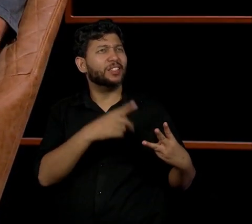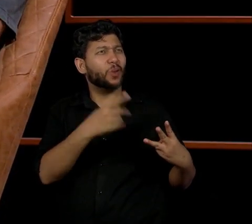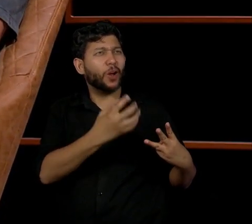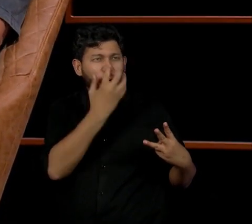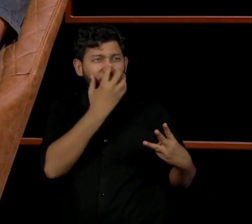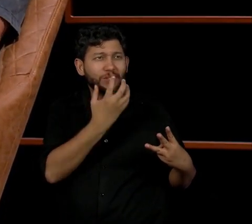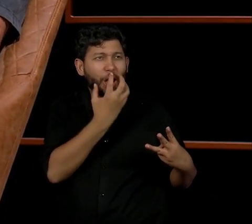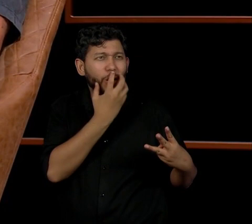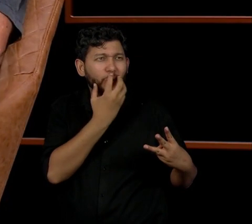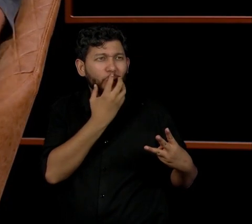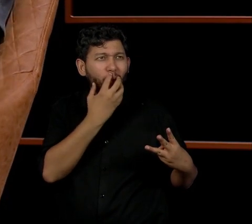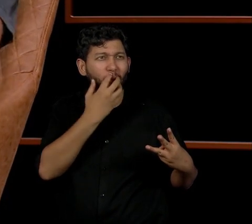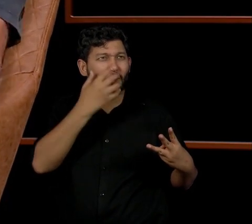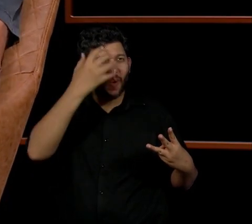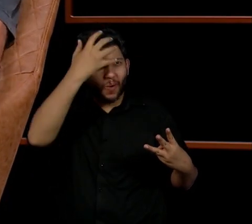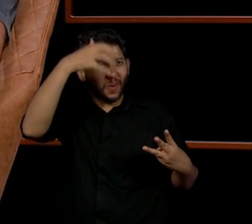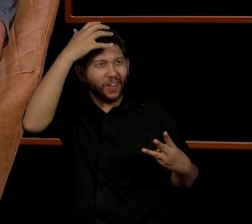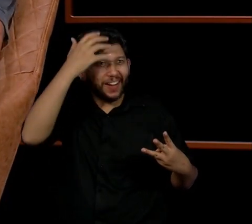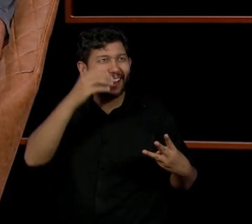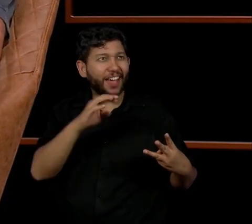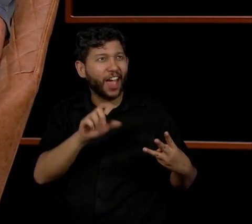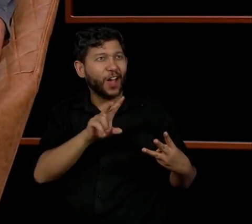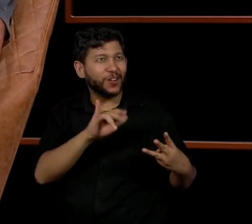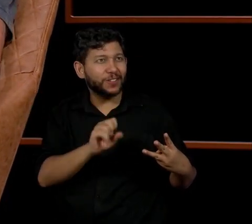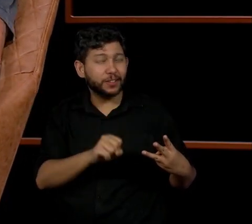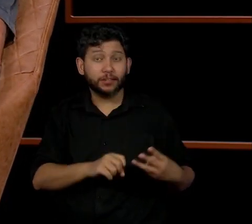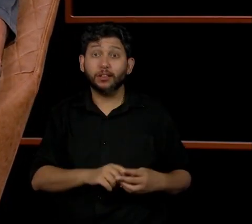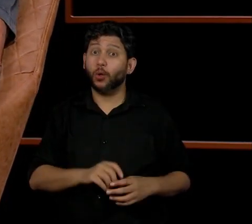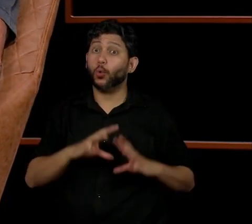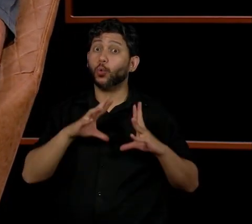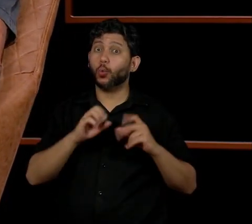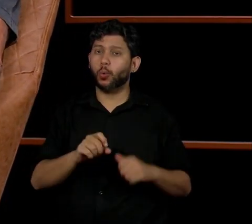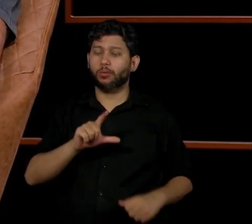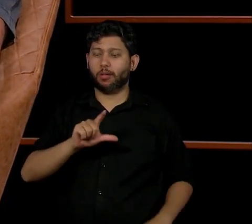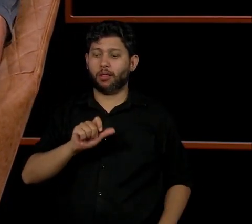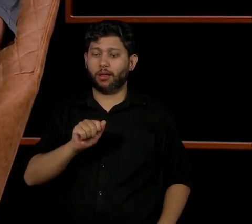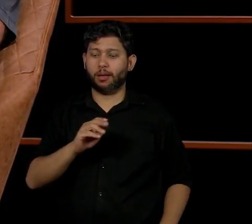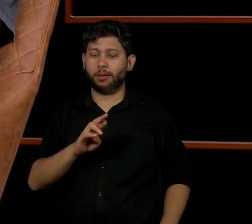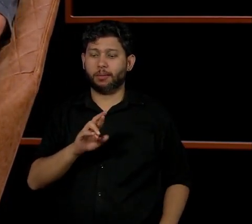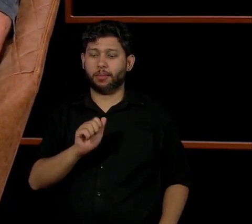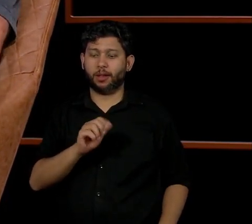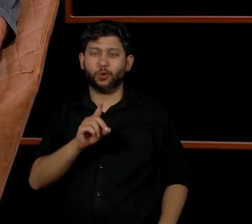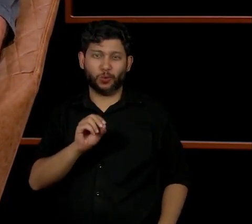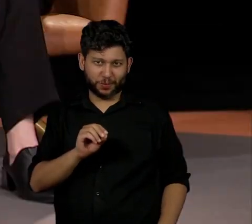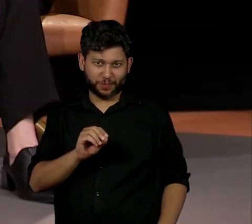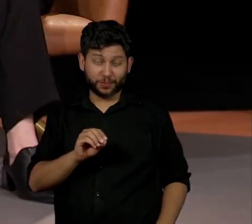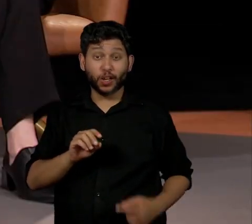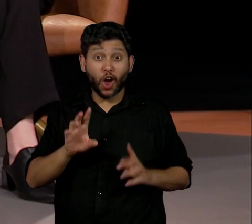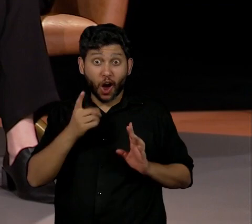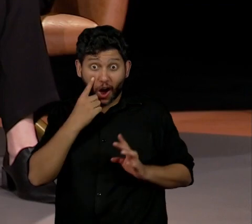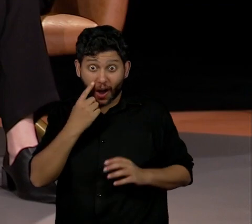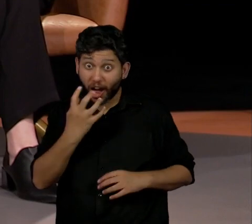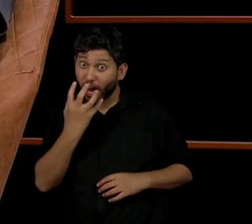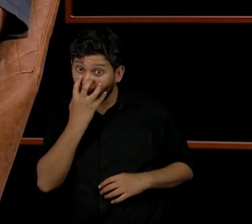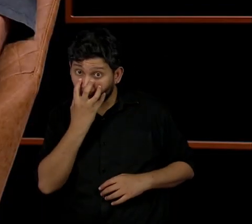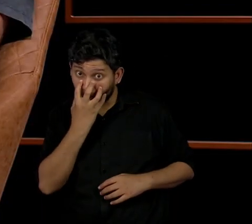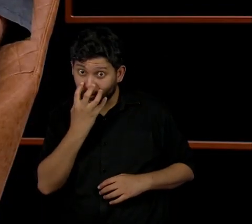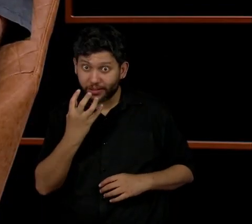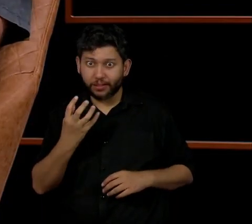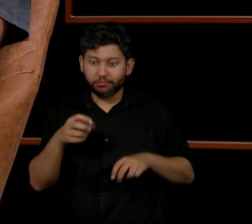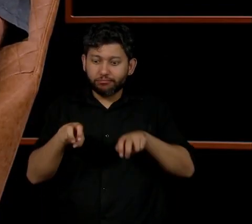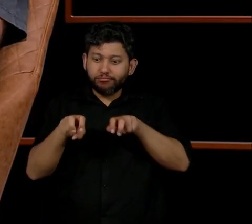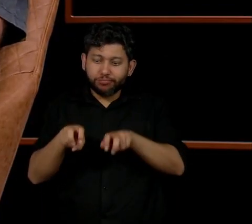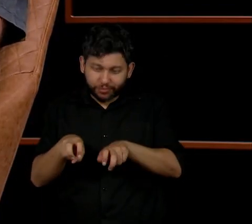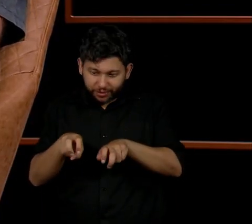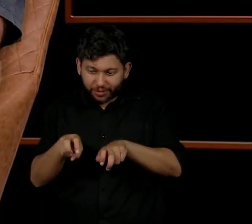Elvis, labradores, né? Labradores. O Elvis era casado com a Tina. Aí da linhagem de